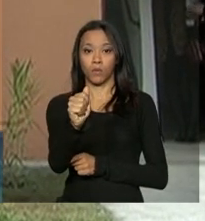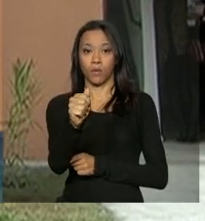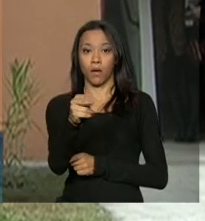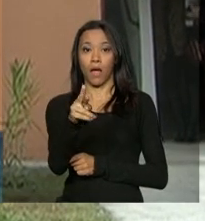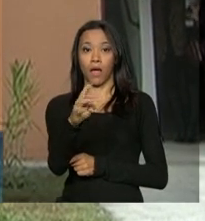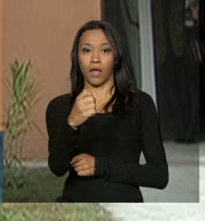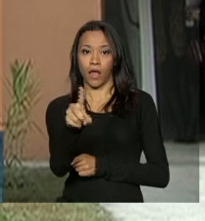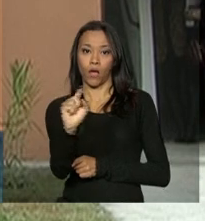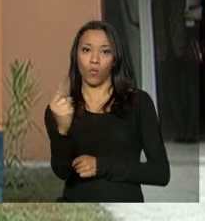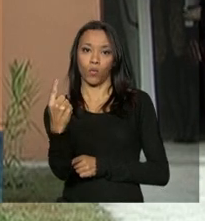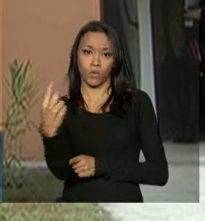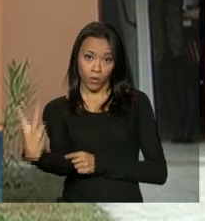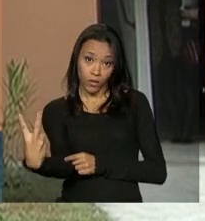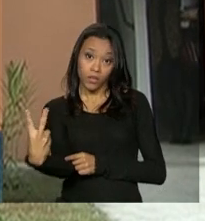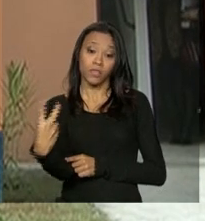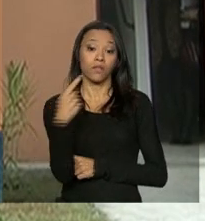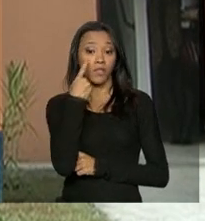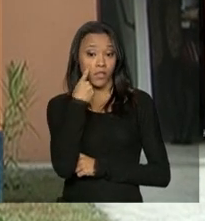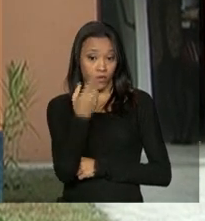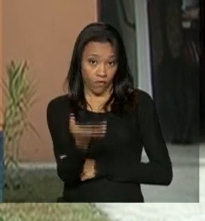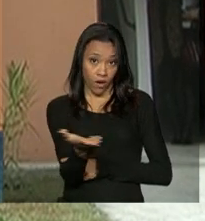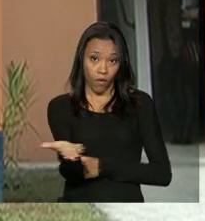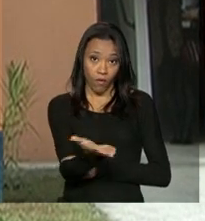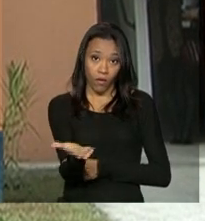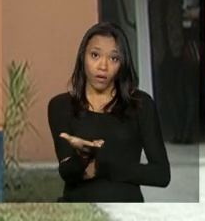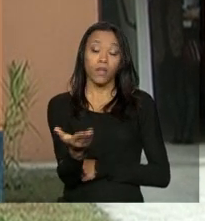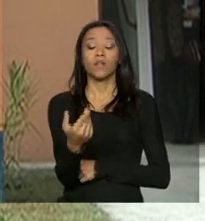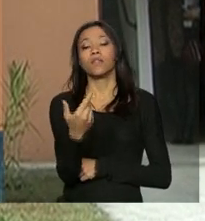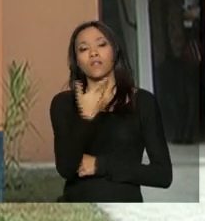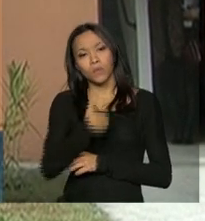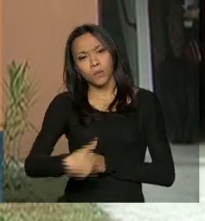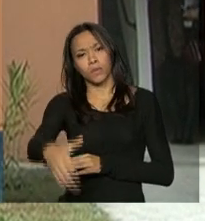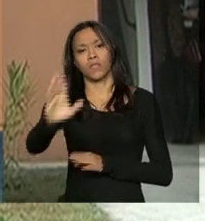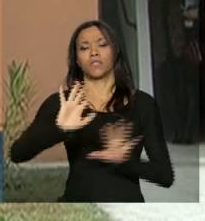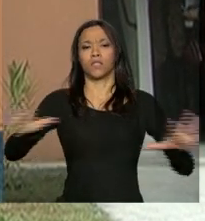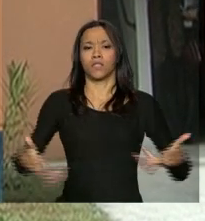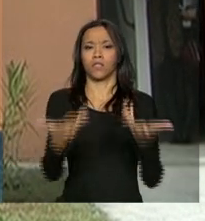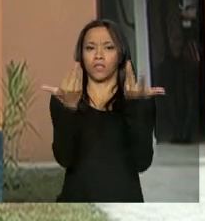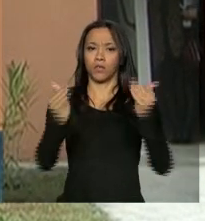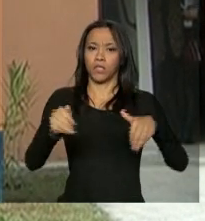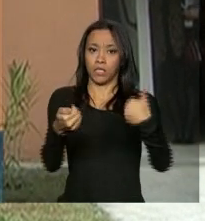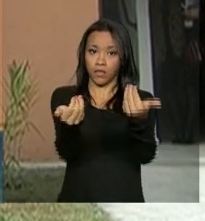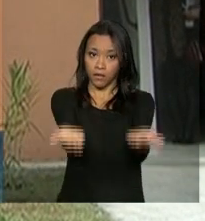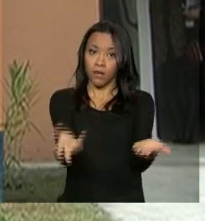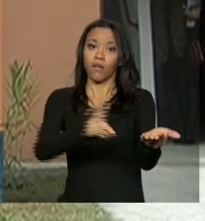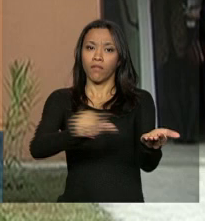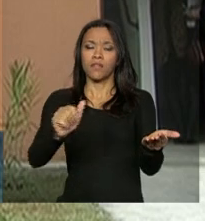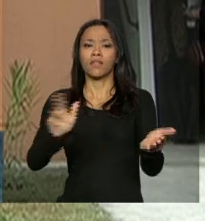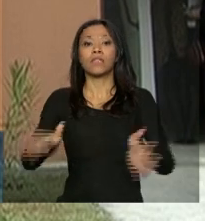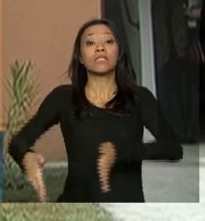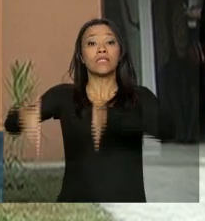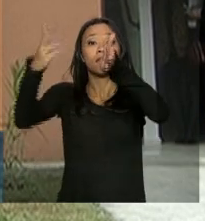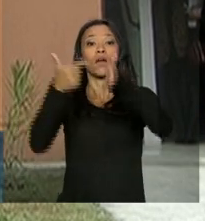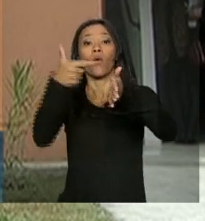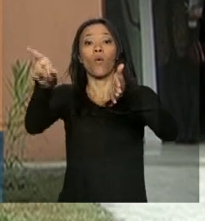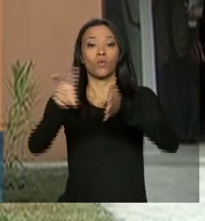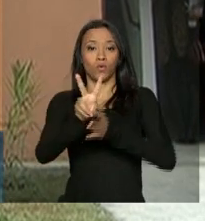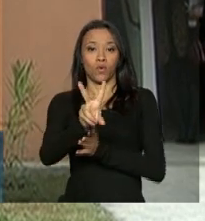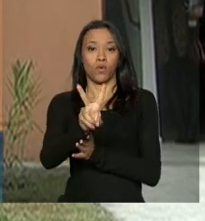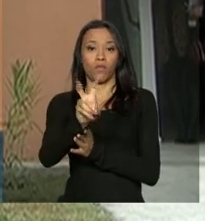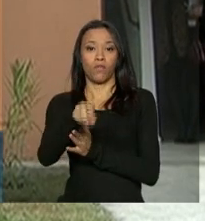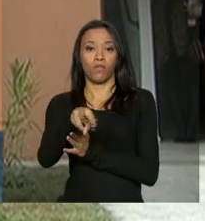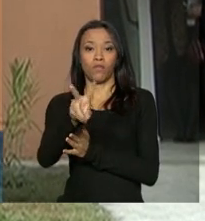e esse que está na imagem e também durante a cerimônia de entrega ser serão entregues as residências da Vivenda